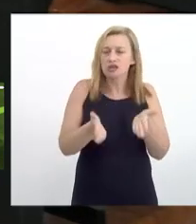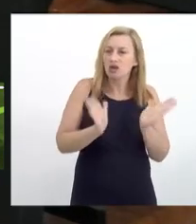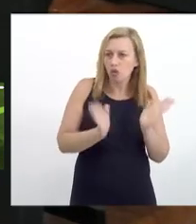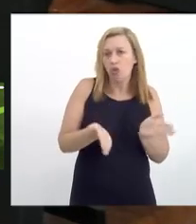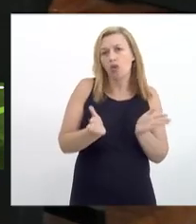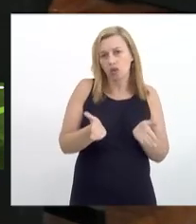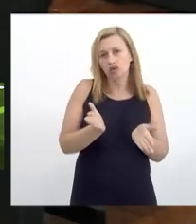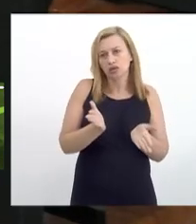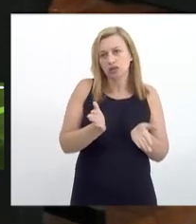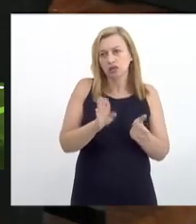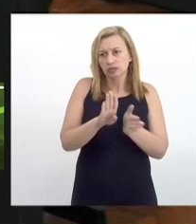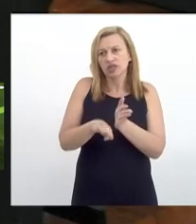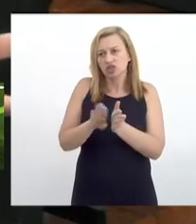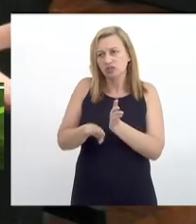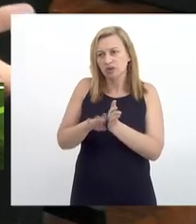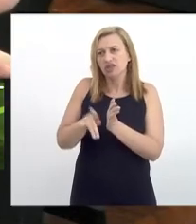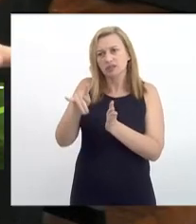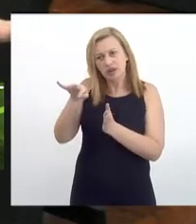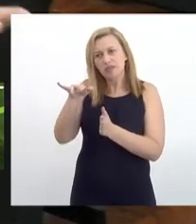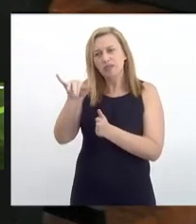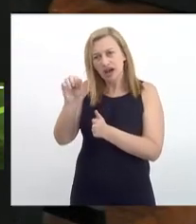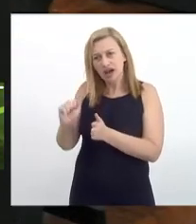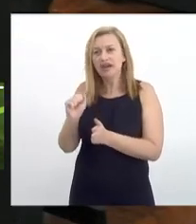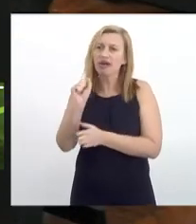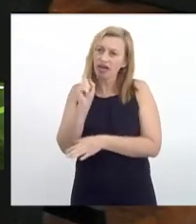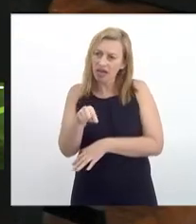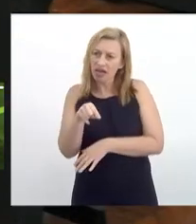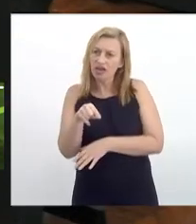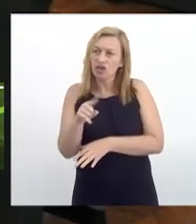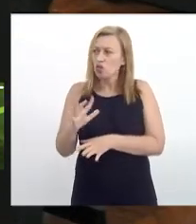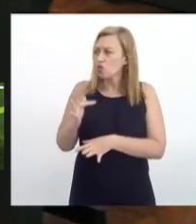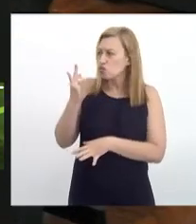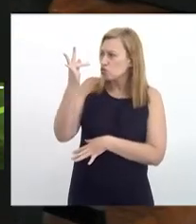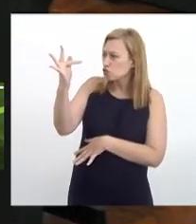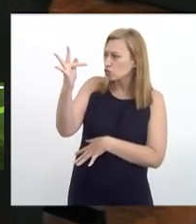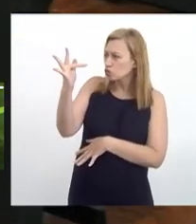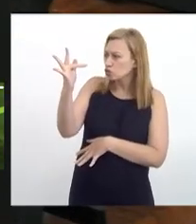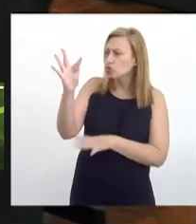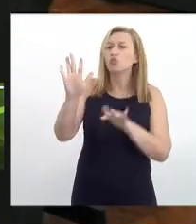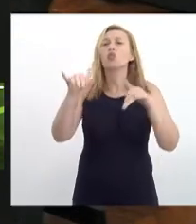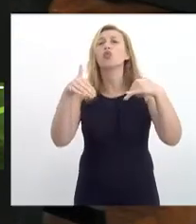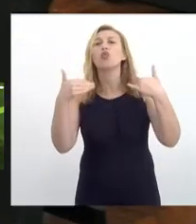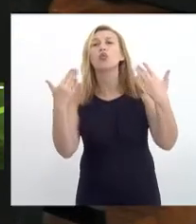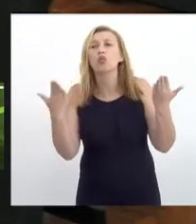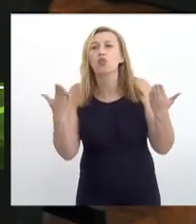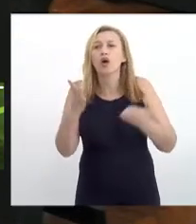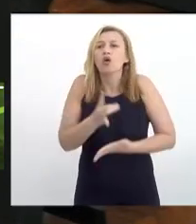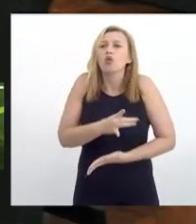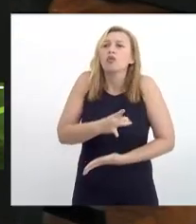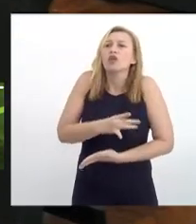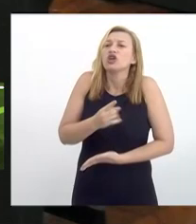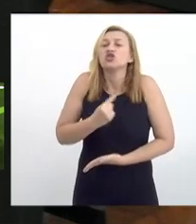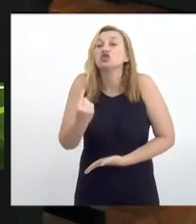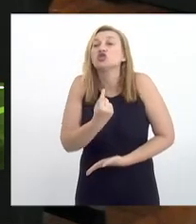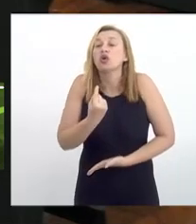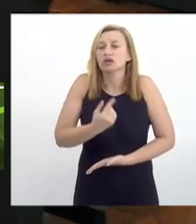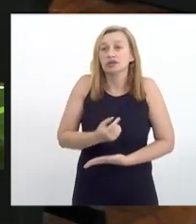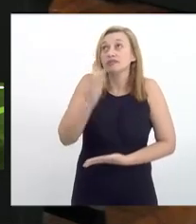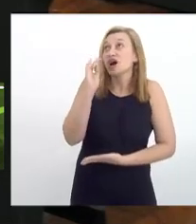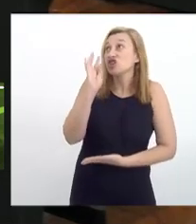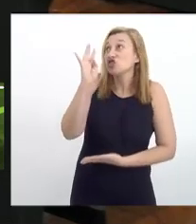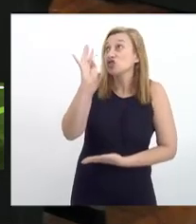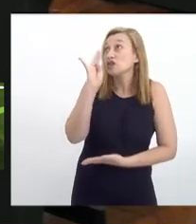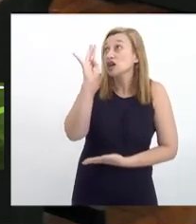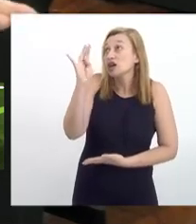para a despesa primária, eu digo, No futuro, qual é o medo de todos nós? Imaginemos